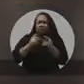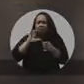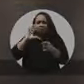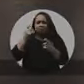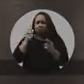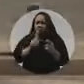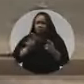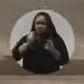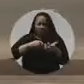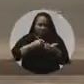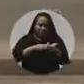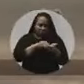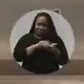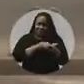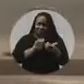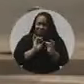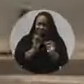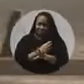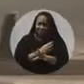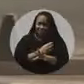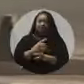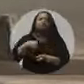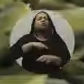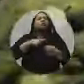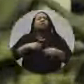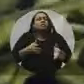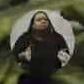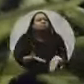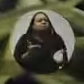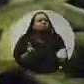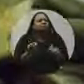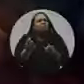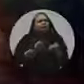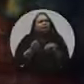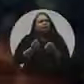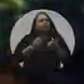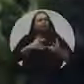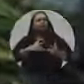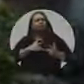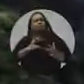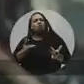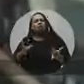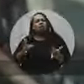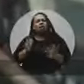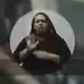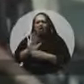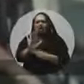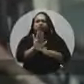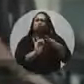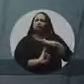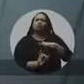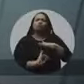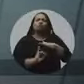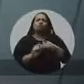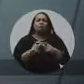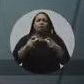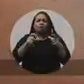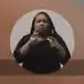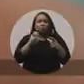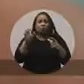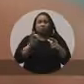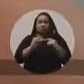resolvidos pelo celular. Nós temos que estimular a economia solidária, dar apoio ao informal, que representa mais da metade das